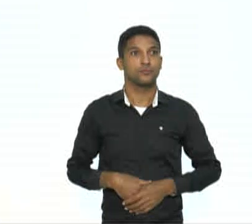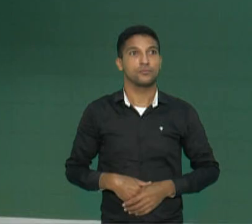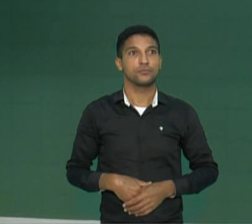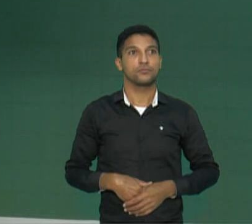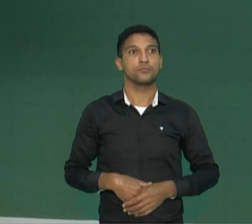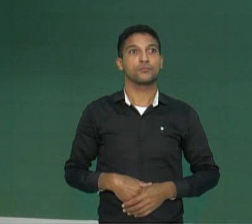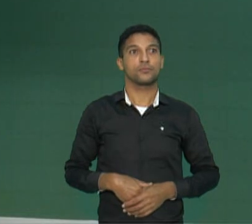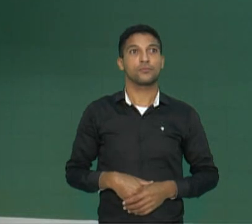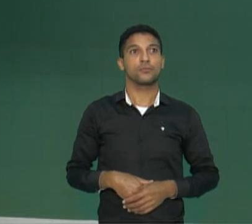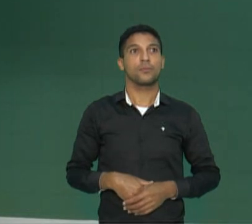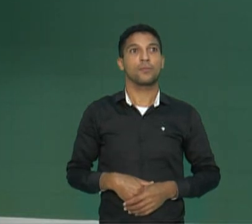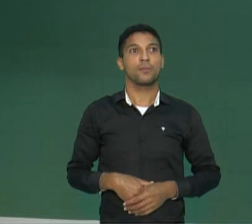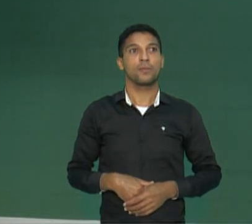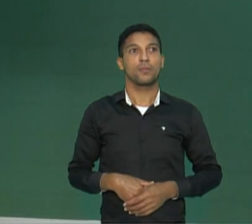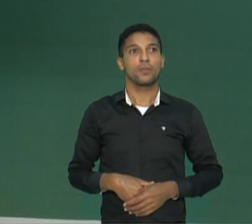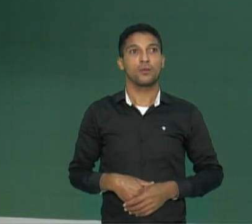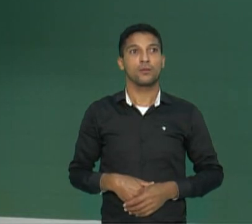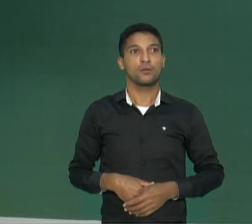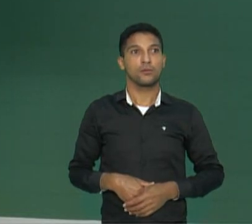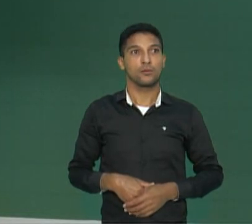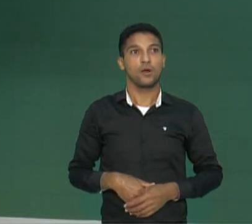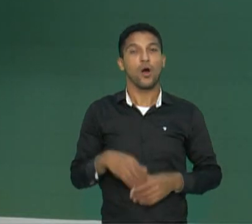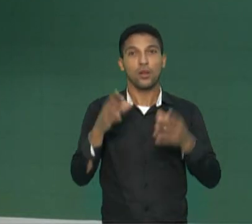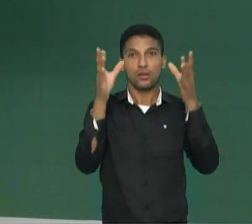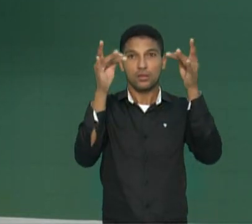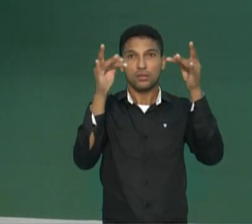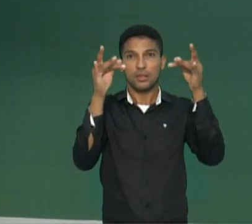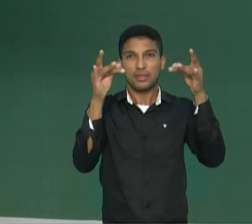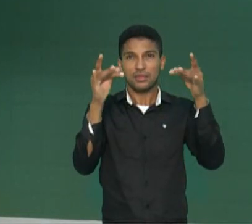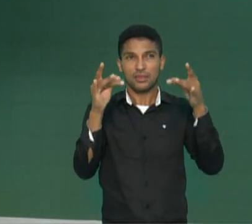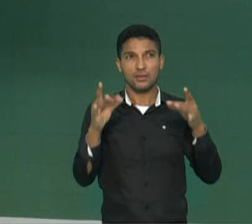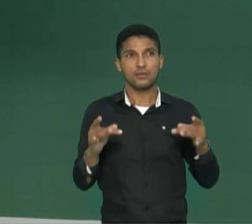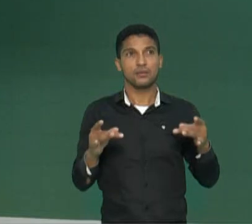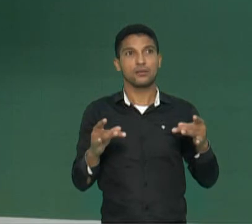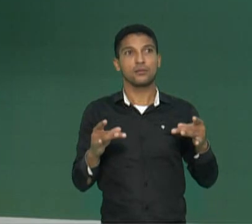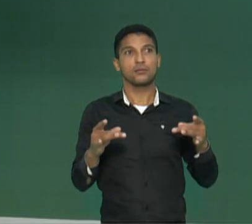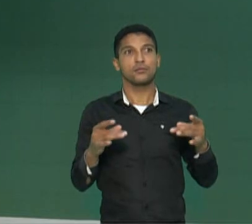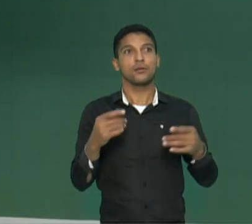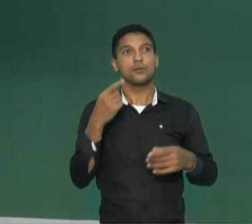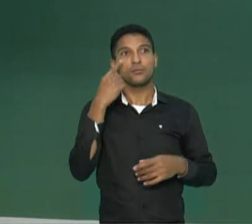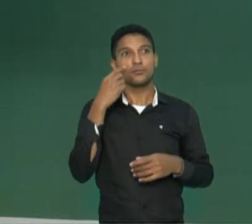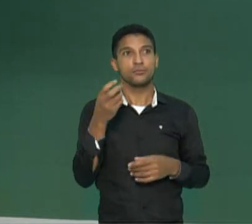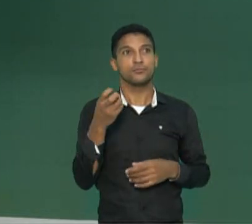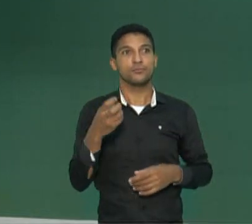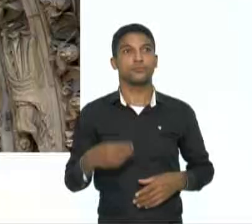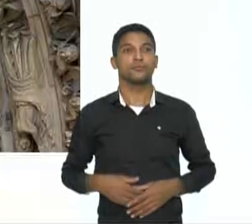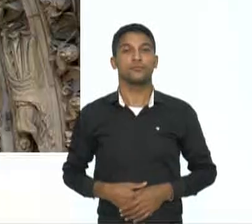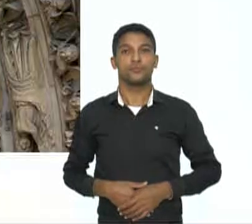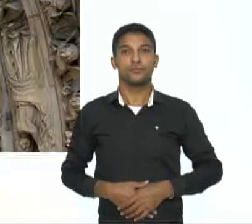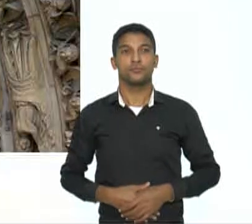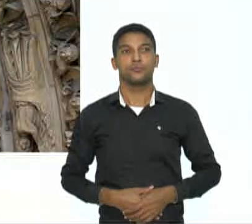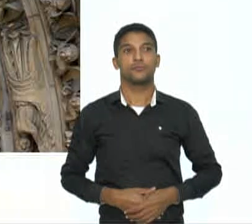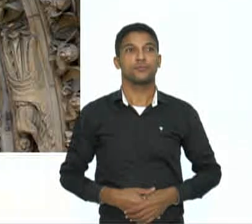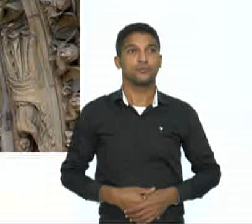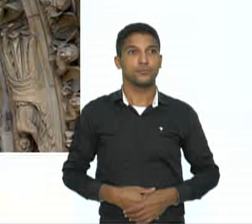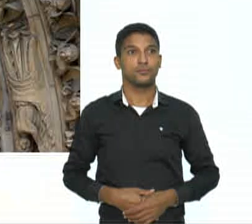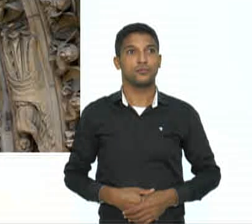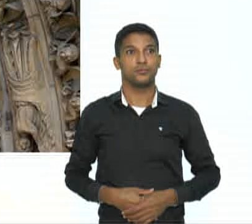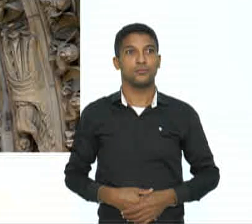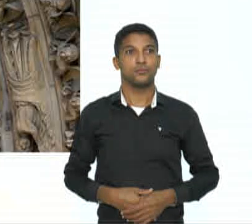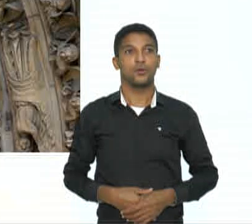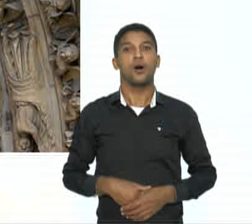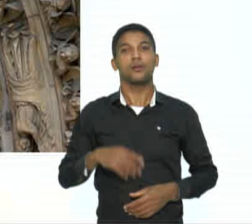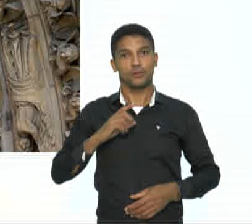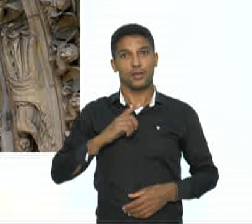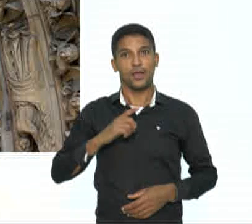das arquivoltas aqui sendo ogivais, e olha o detalhe rico na concepção, né, pessoal? De novo a figura